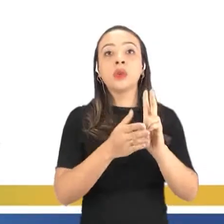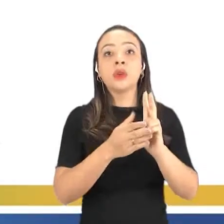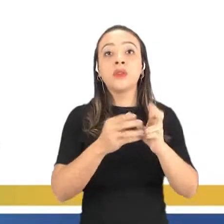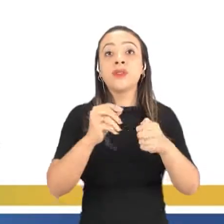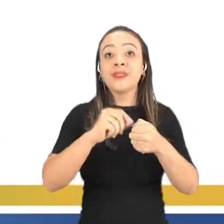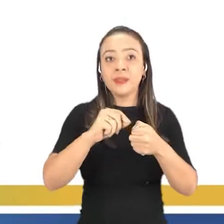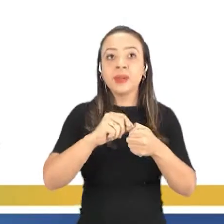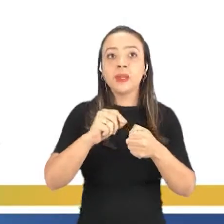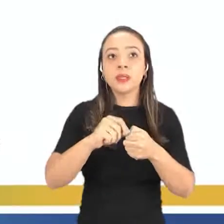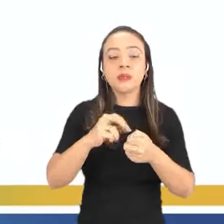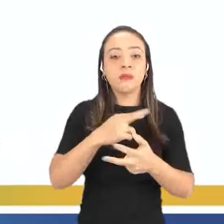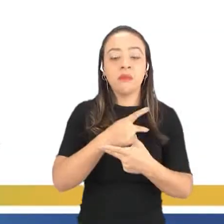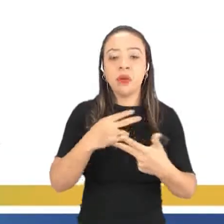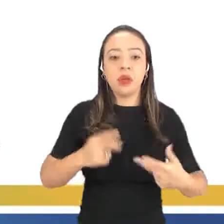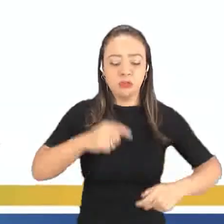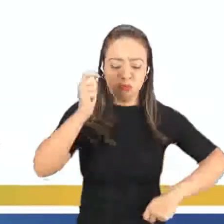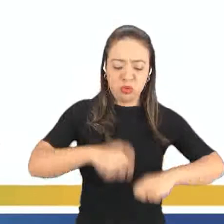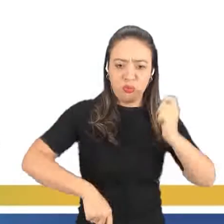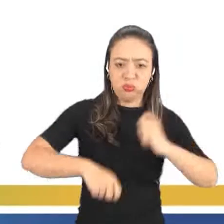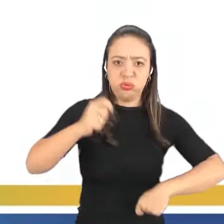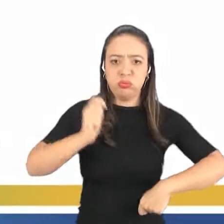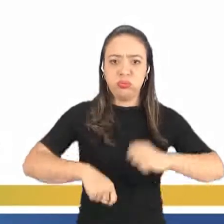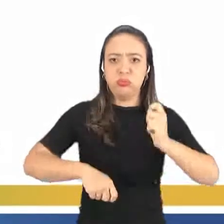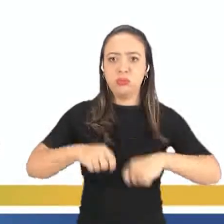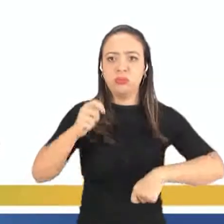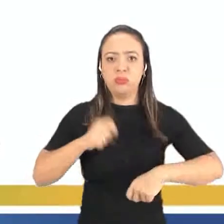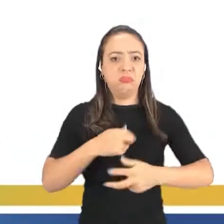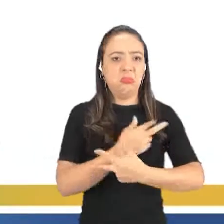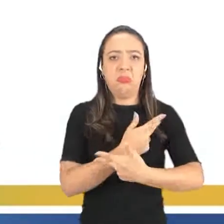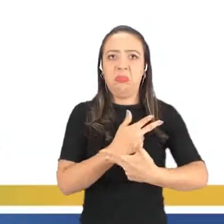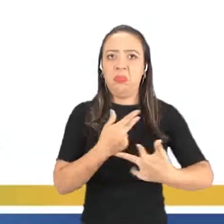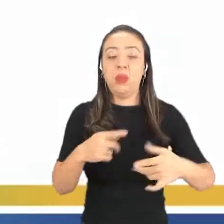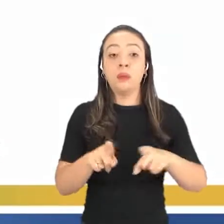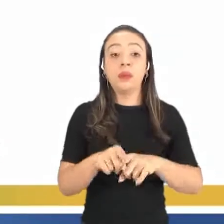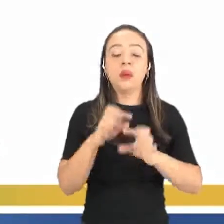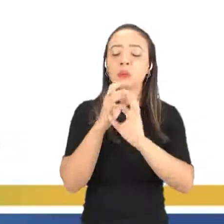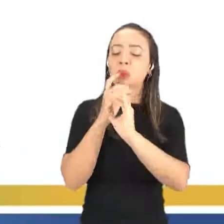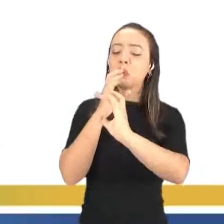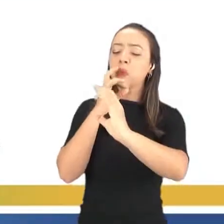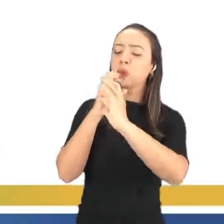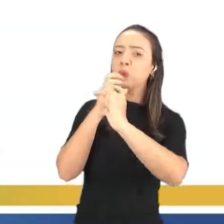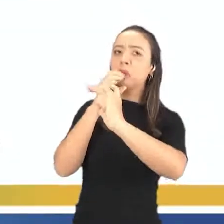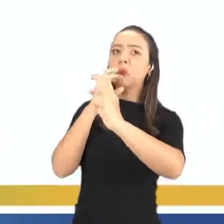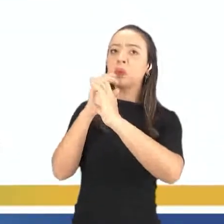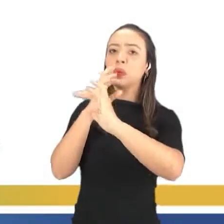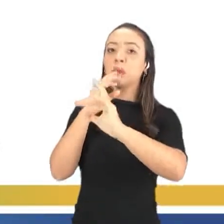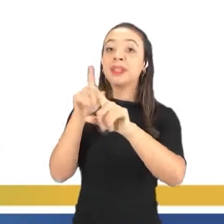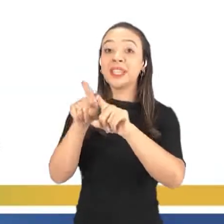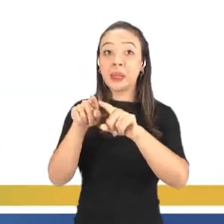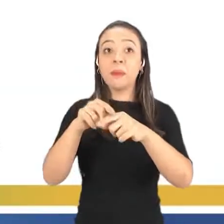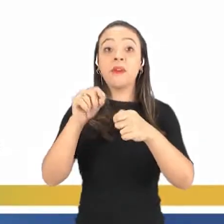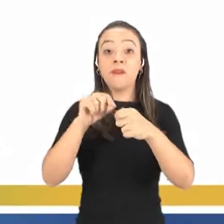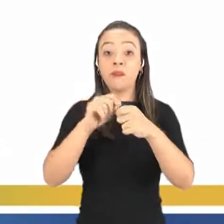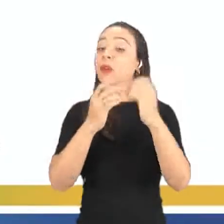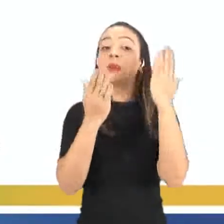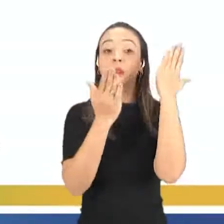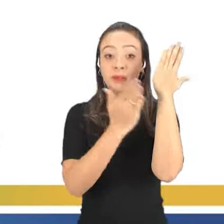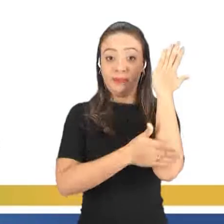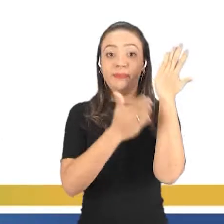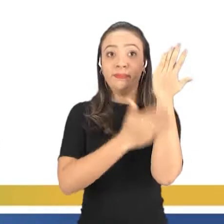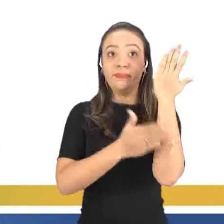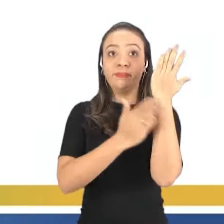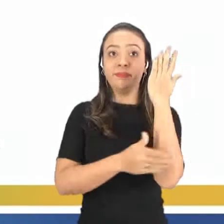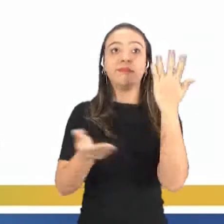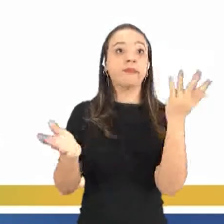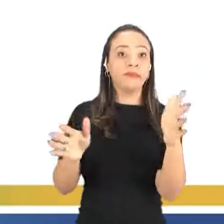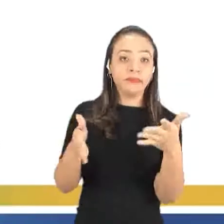possuíam tambores diversos e também originais. A flauta, construída de madeira, osso ou barro, podendo